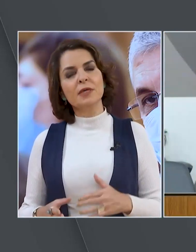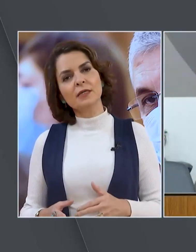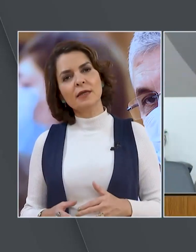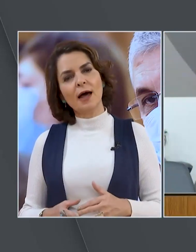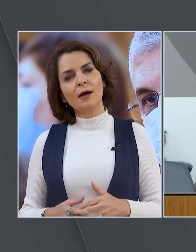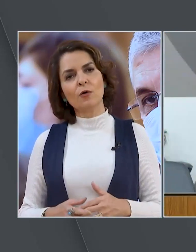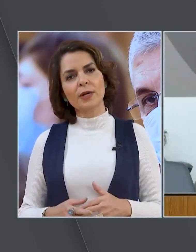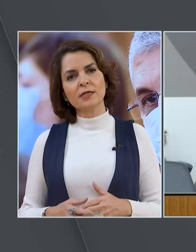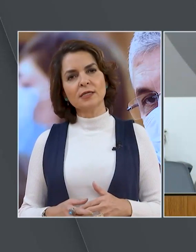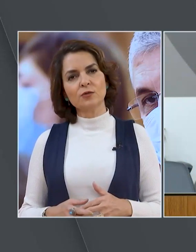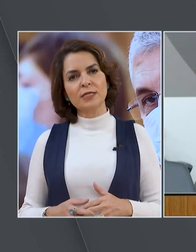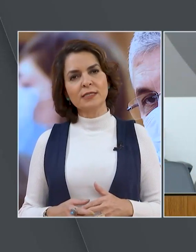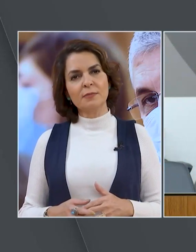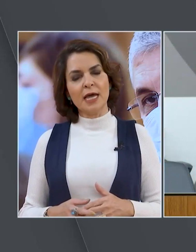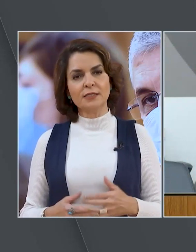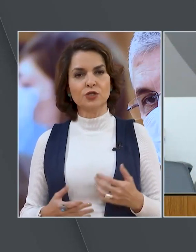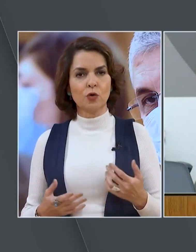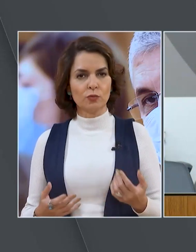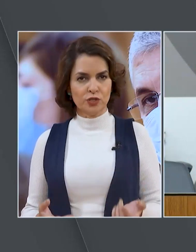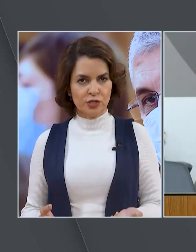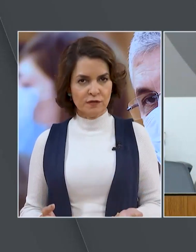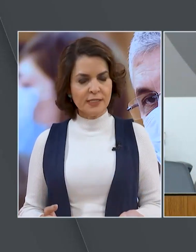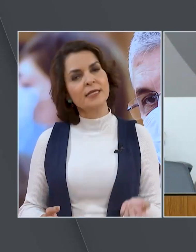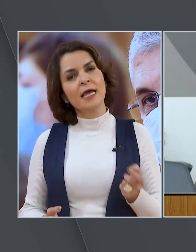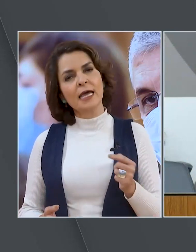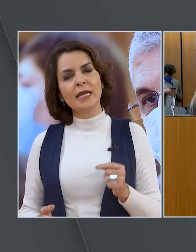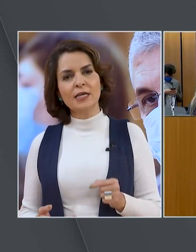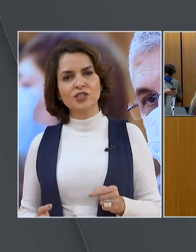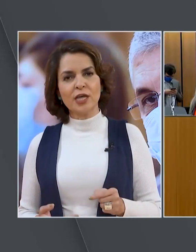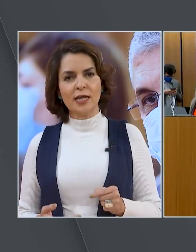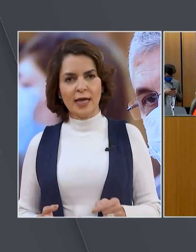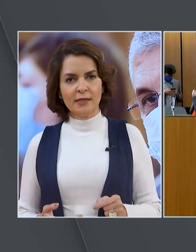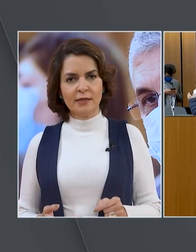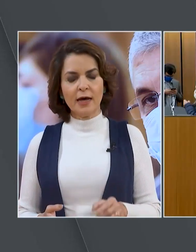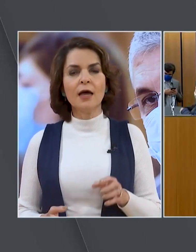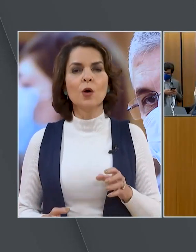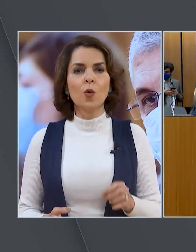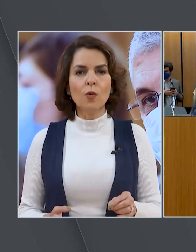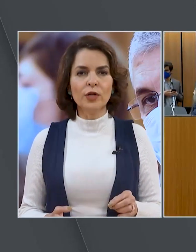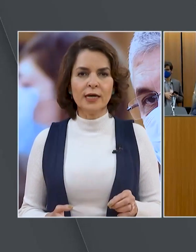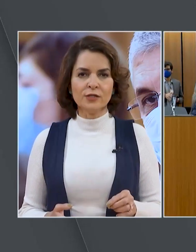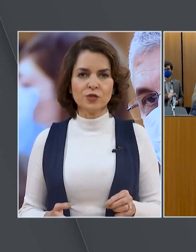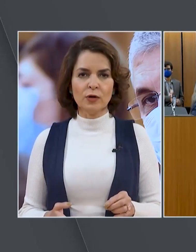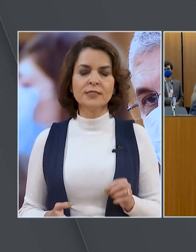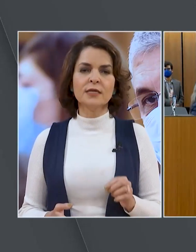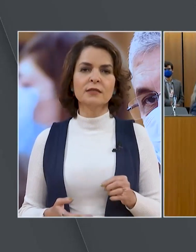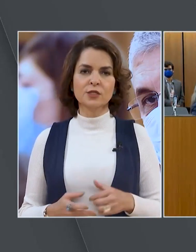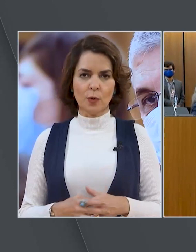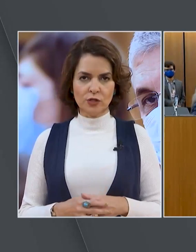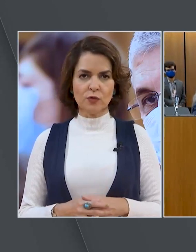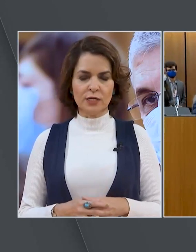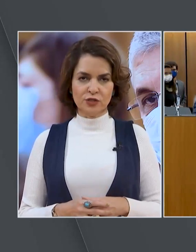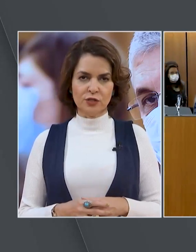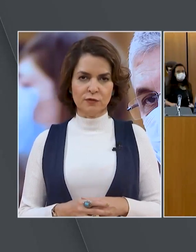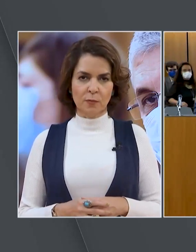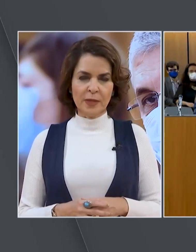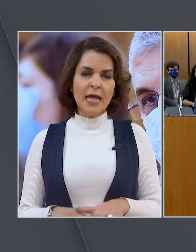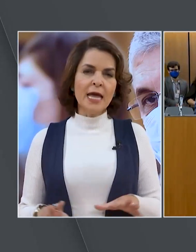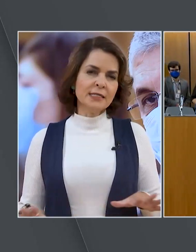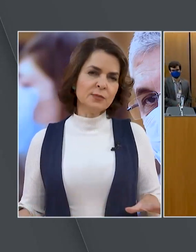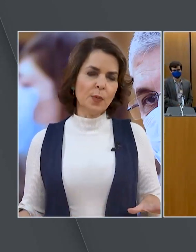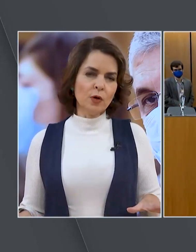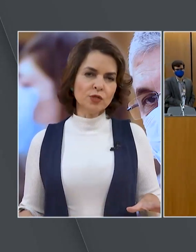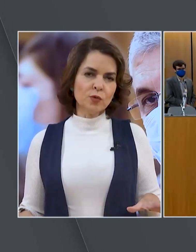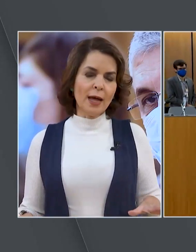que limita a cobrança do ICMS de combustíveis, energia elétrica, comunicações e transporte coletivo.